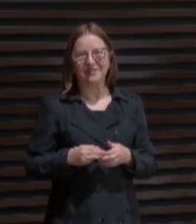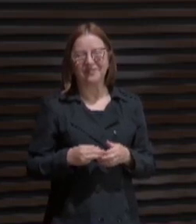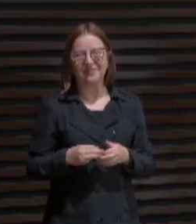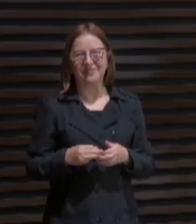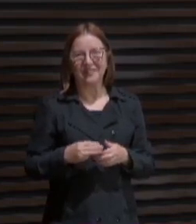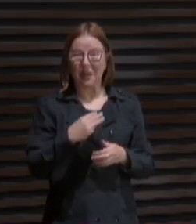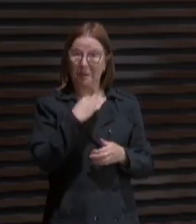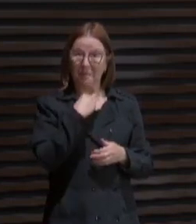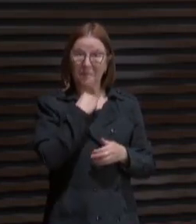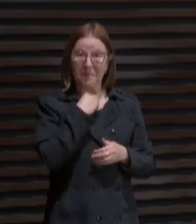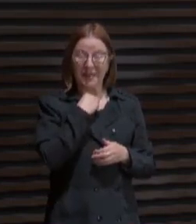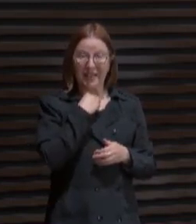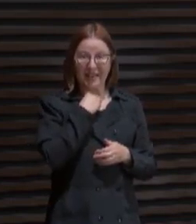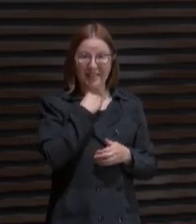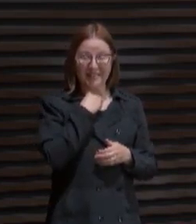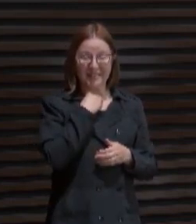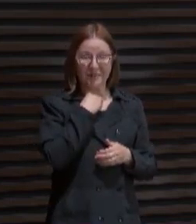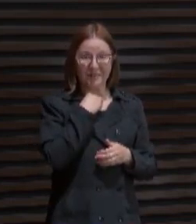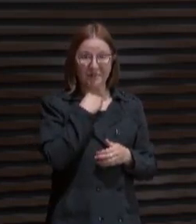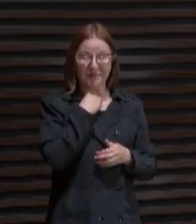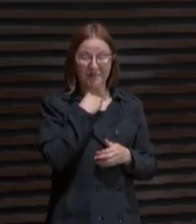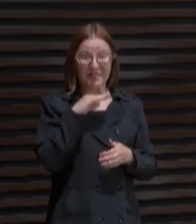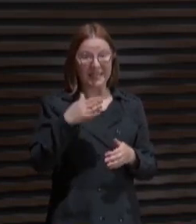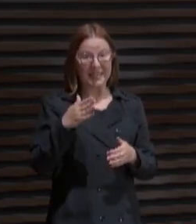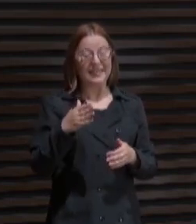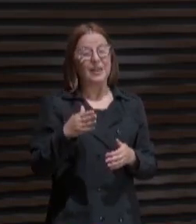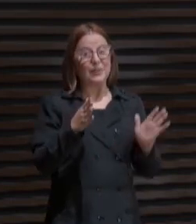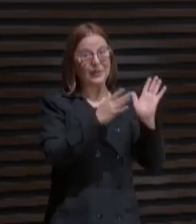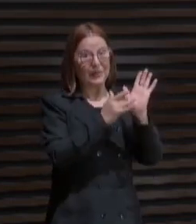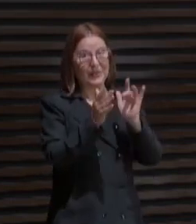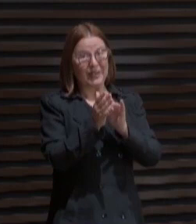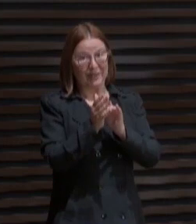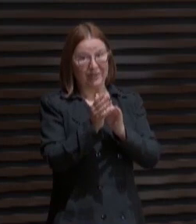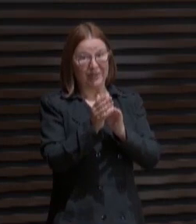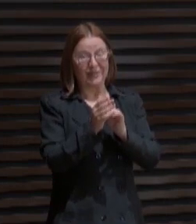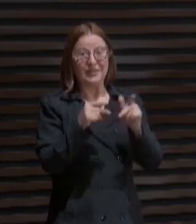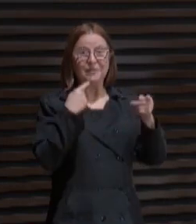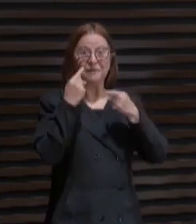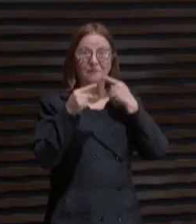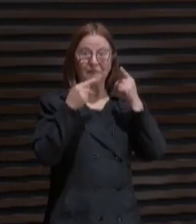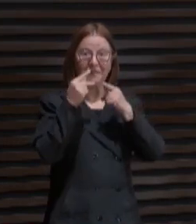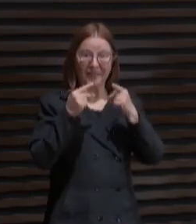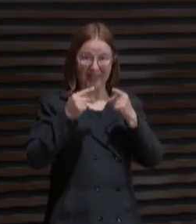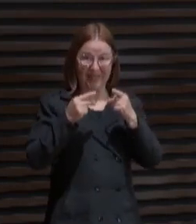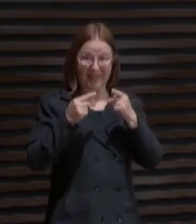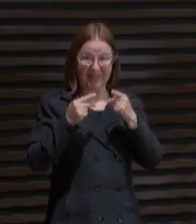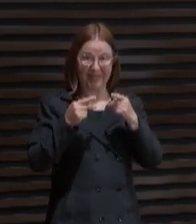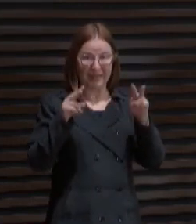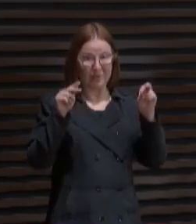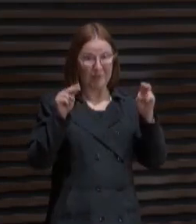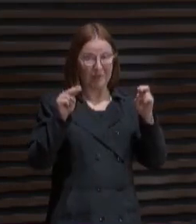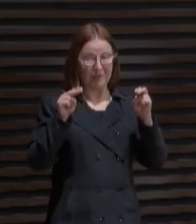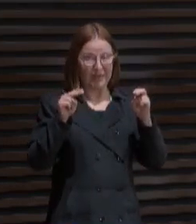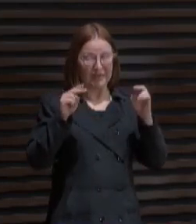extrair dos evangelhos uma das afirmações mais preciosas de Jesus. Diante desse ímpeto